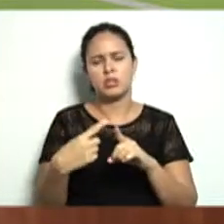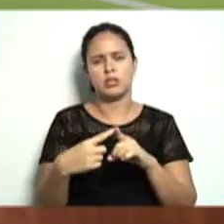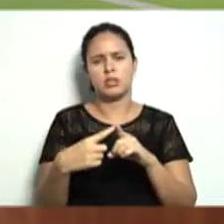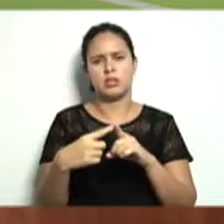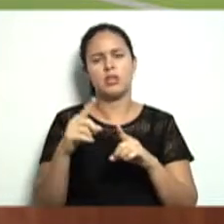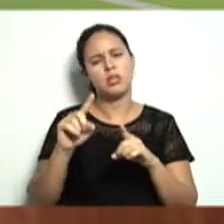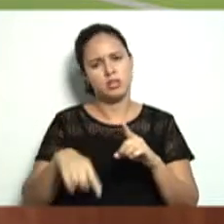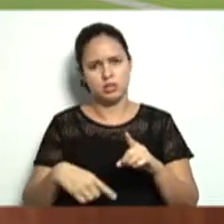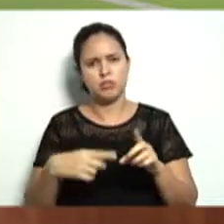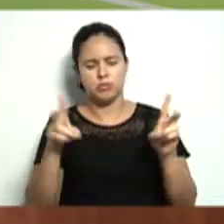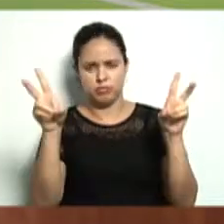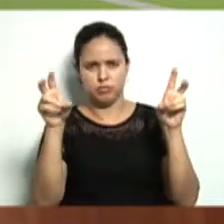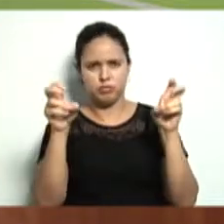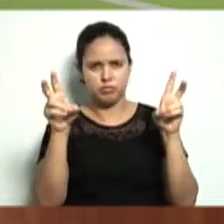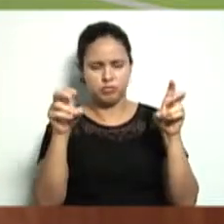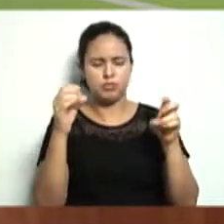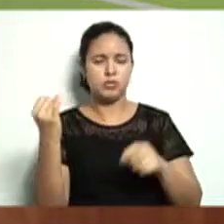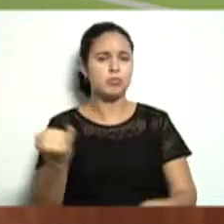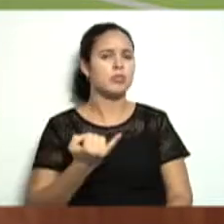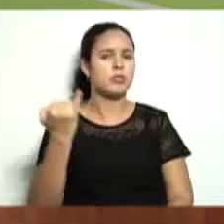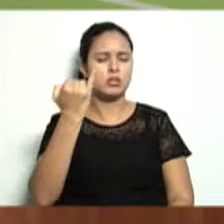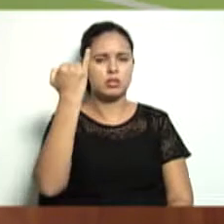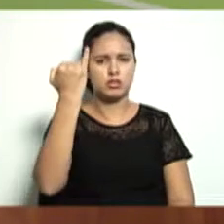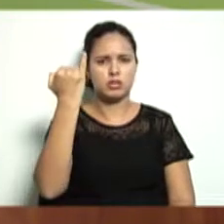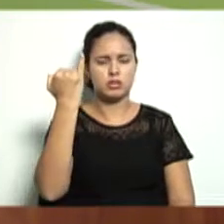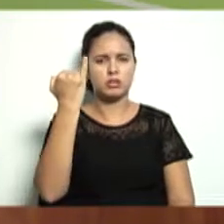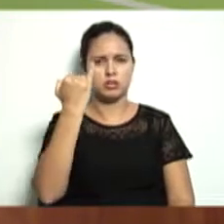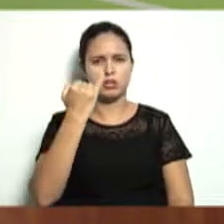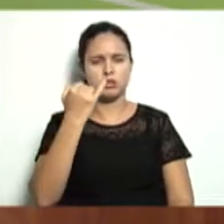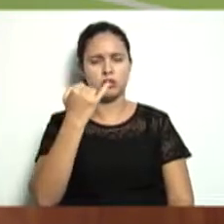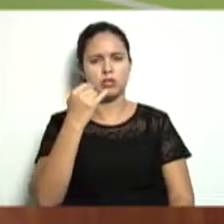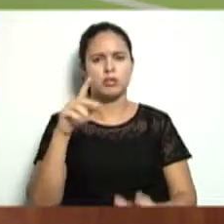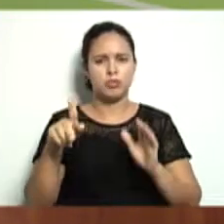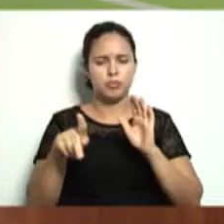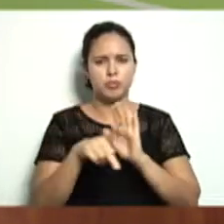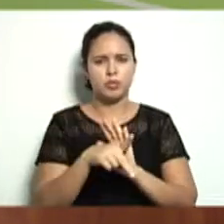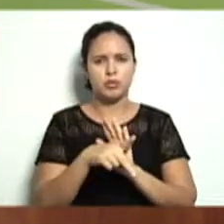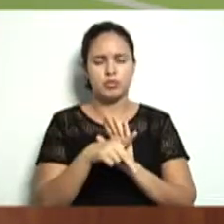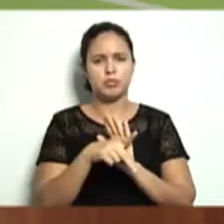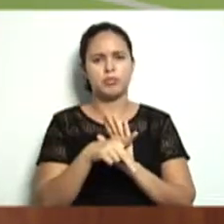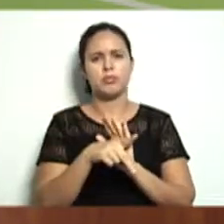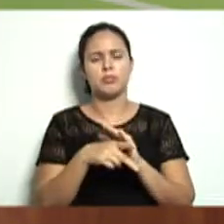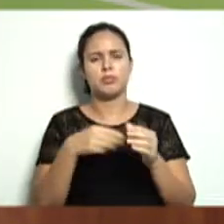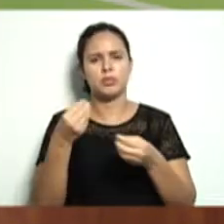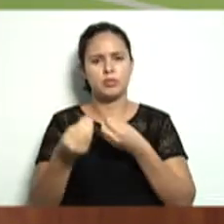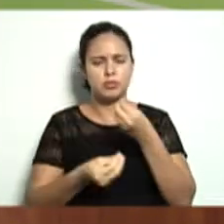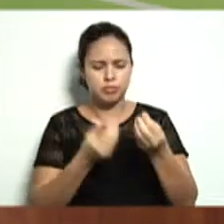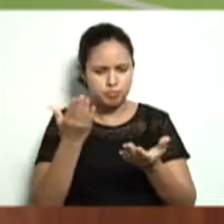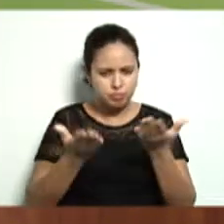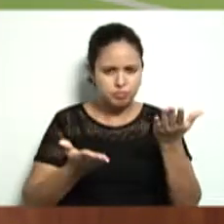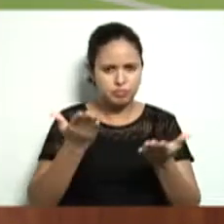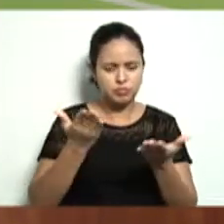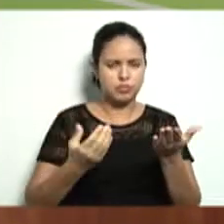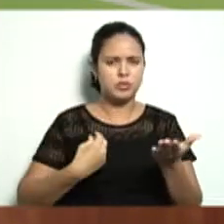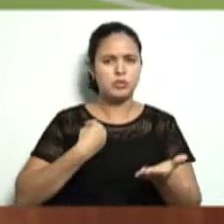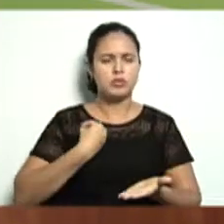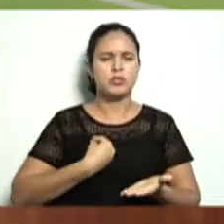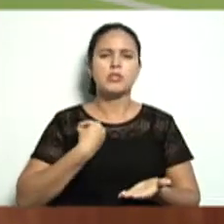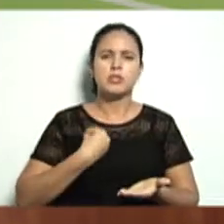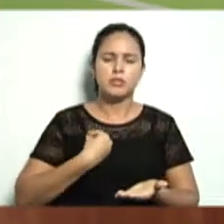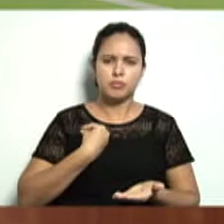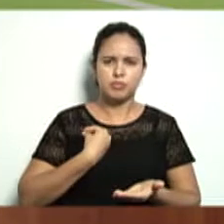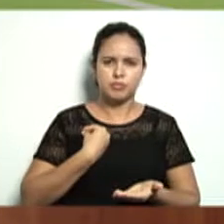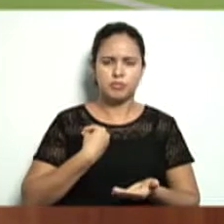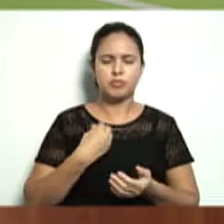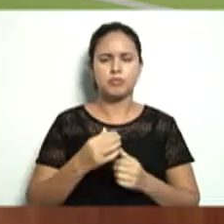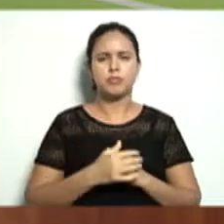voga. Ela está referente ou é referente à forma sustentável de se viver. Então, a gente